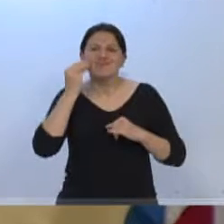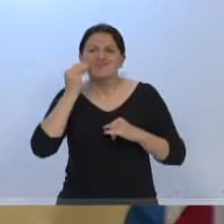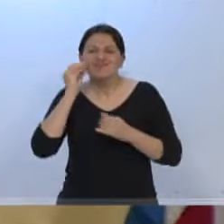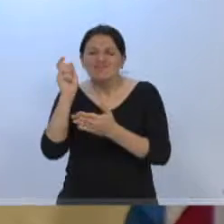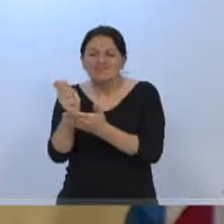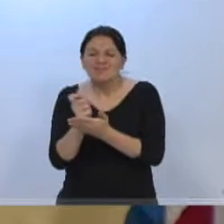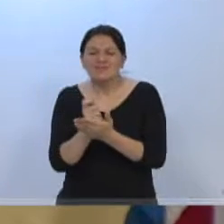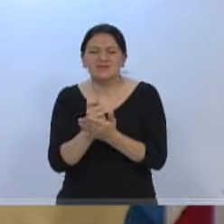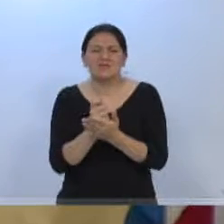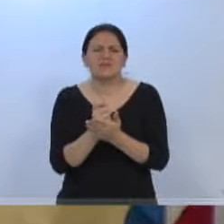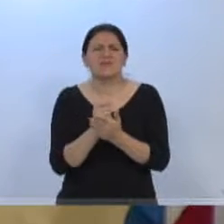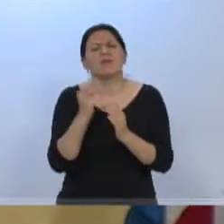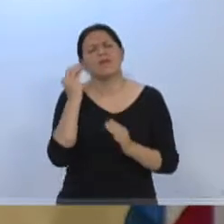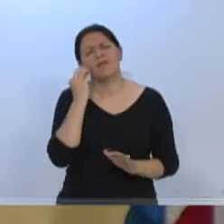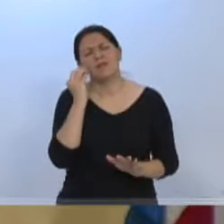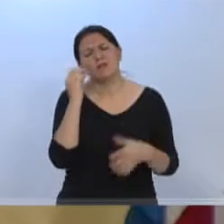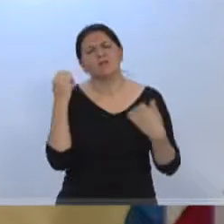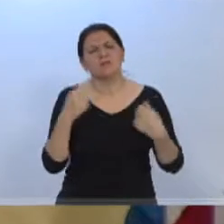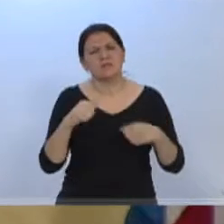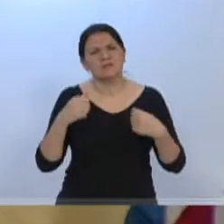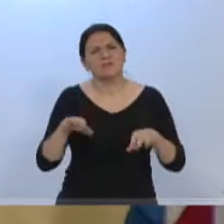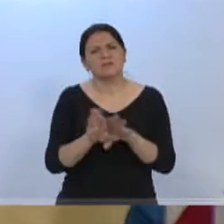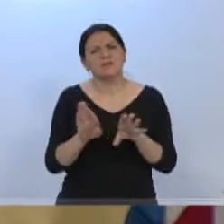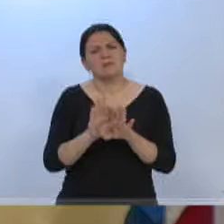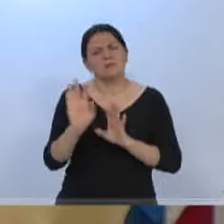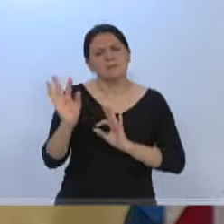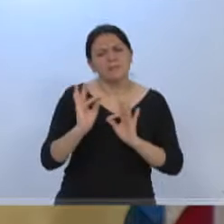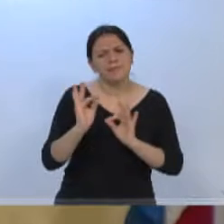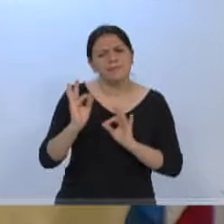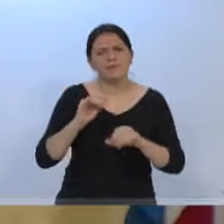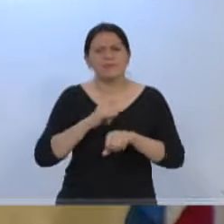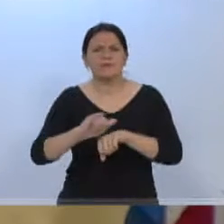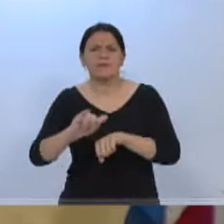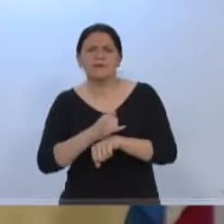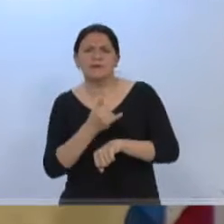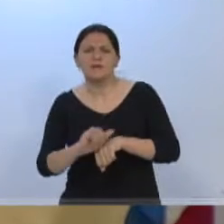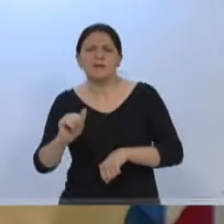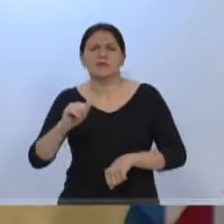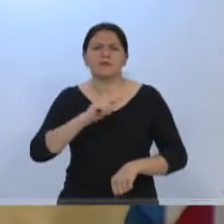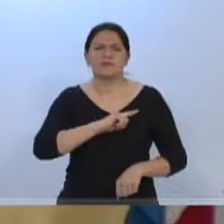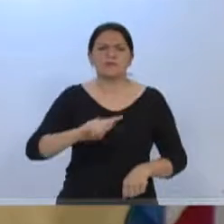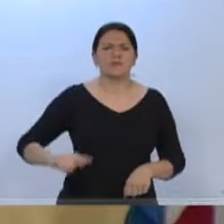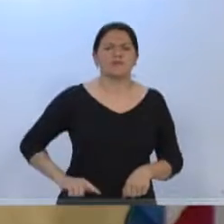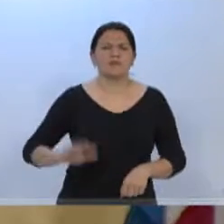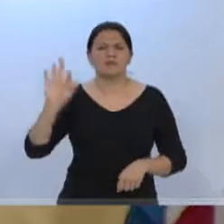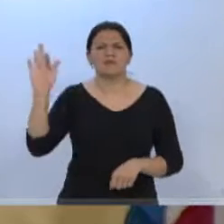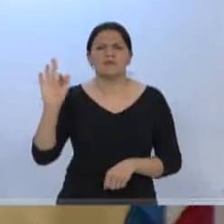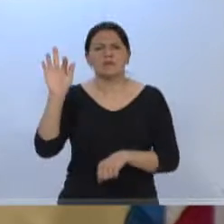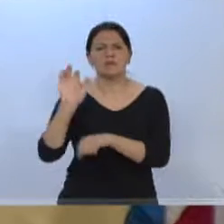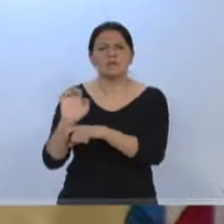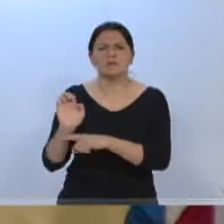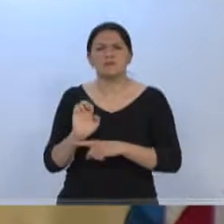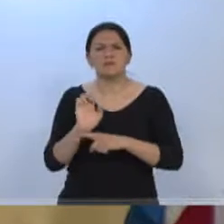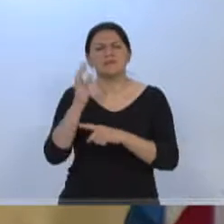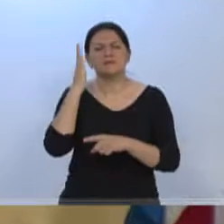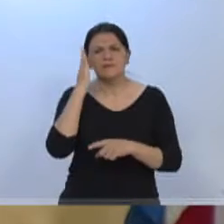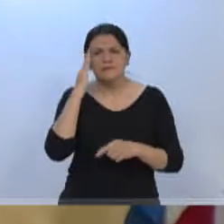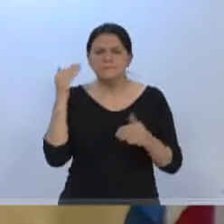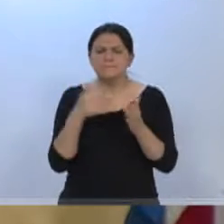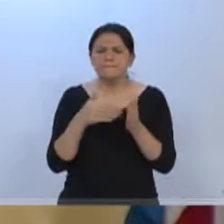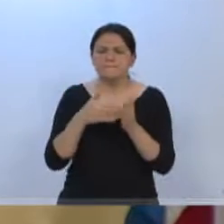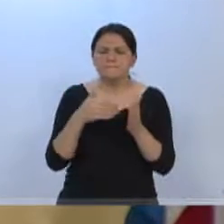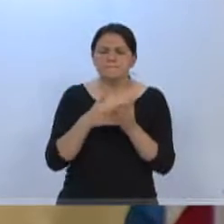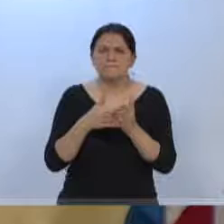olhar diferenciado. E claro que a gente precisa também de um plano estratégico em relação ao governo do Estado, governo federal, a gente sabe das limitações do município em relação a isso, a gente sabe